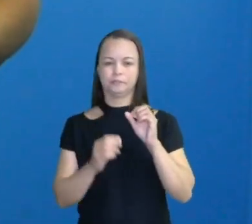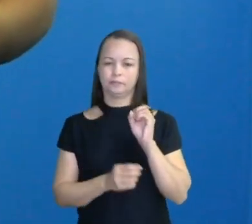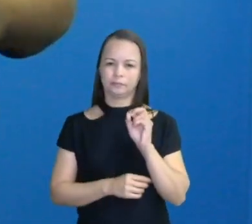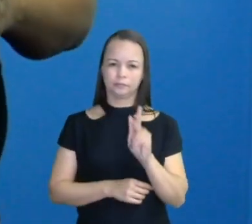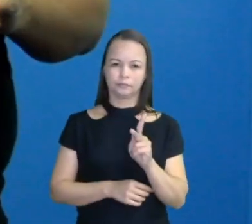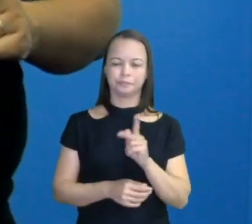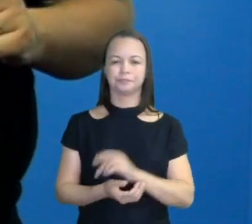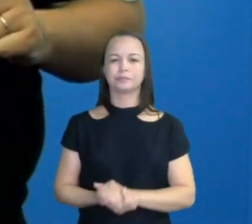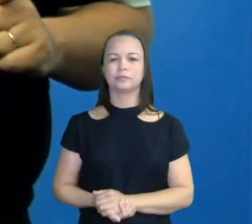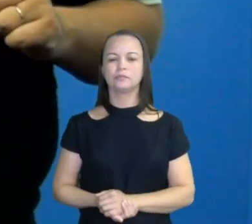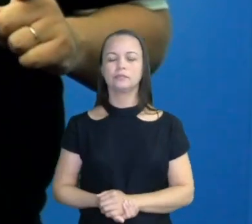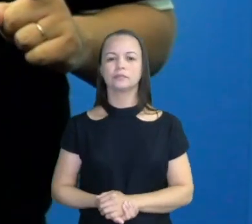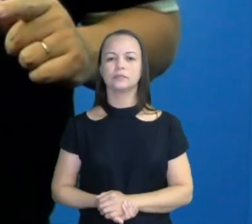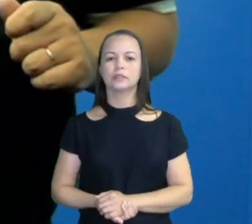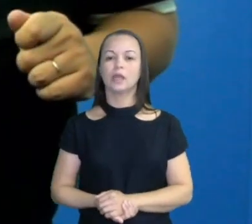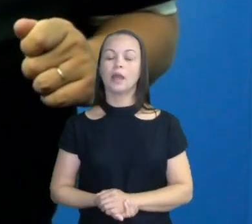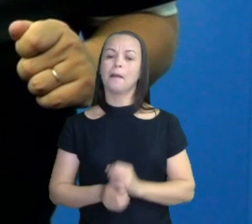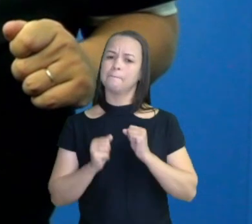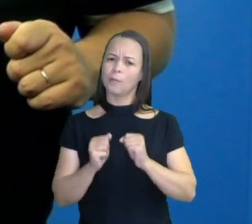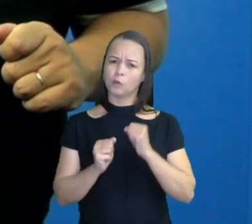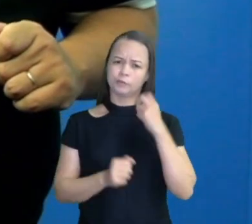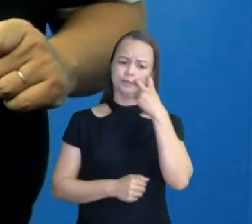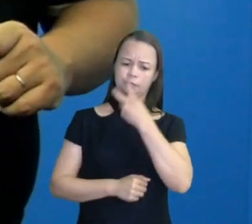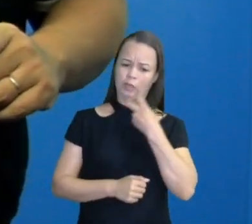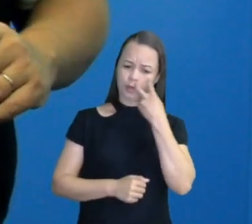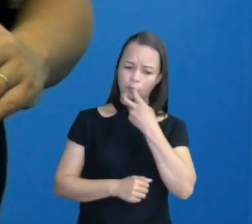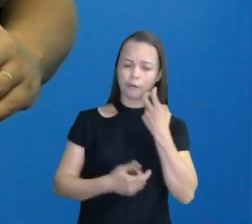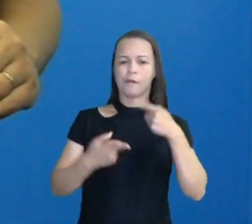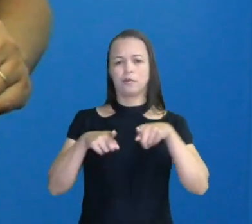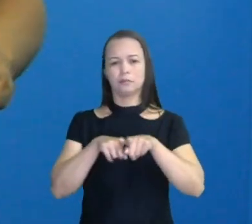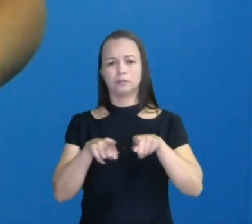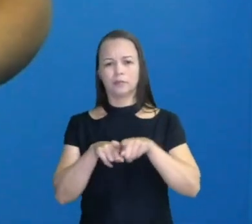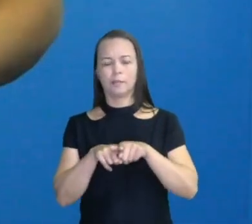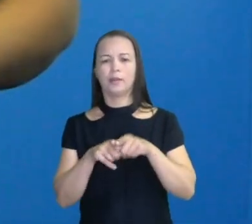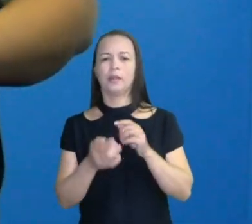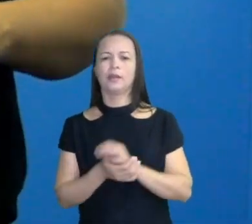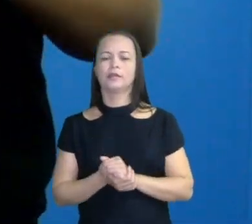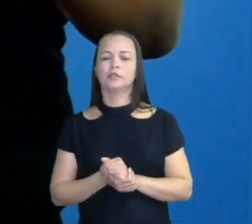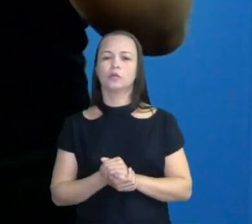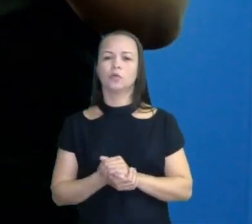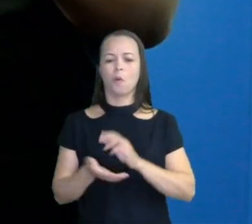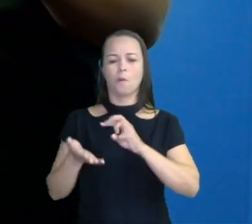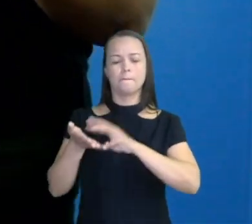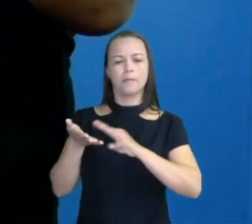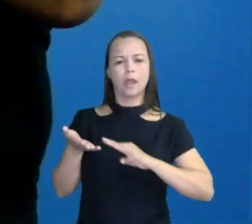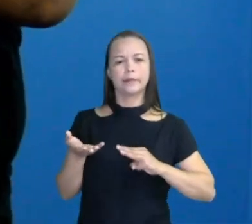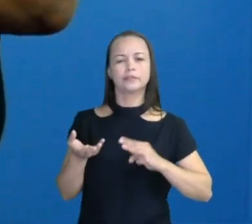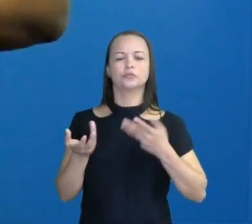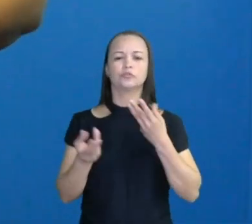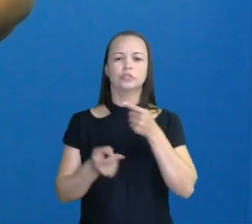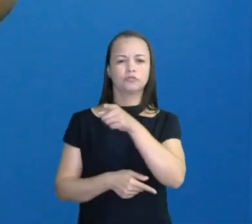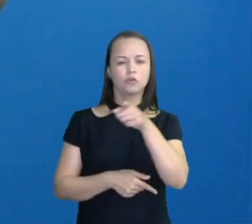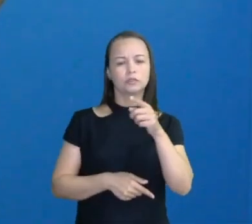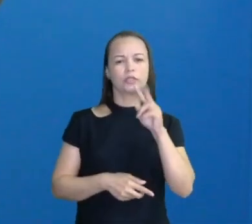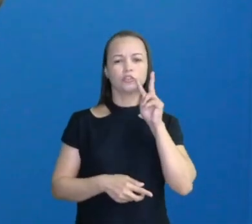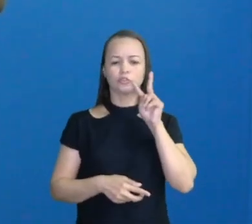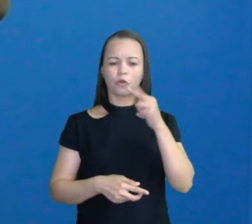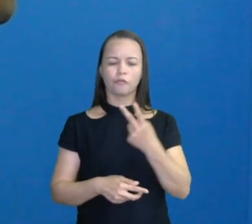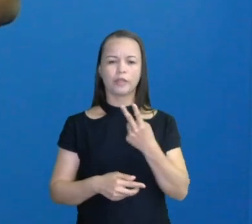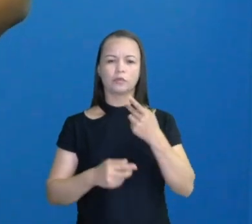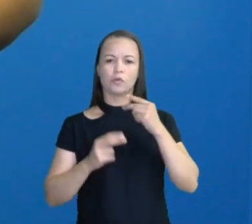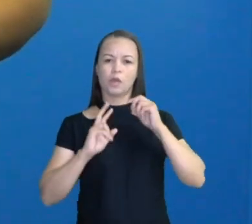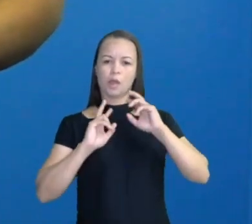bom? Eles podem ser orais também. No momento que vocês estão vendo, eu estou passando uma informação oral para